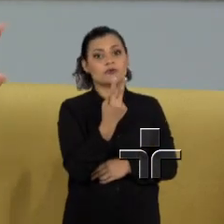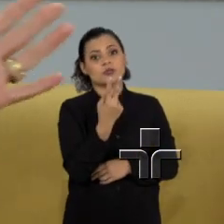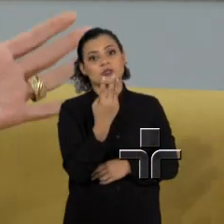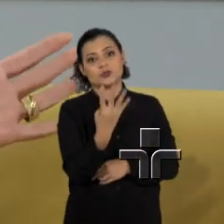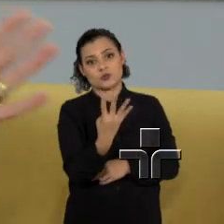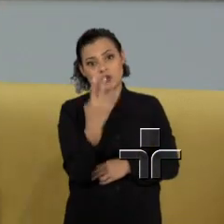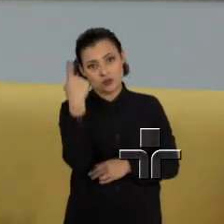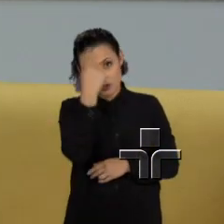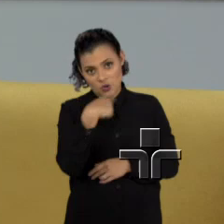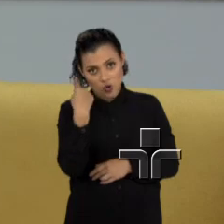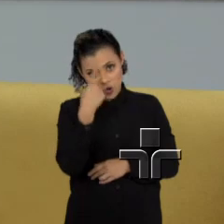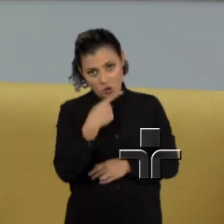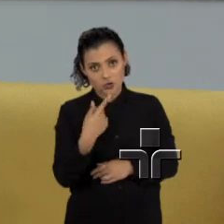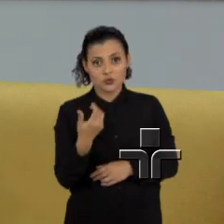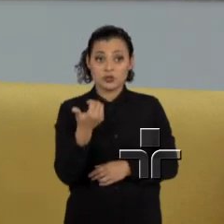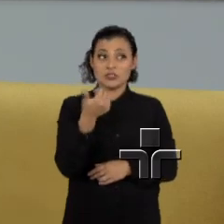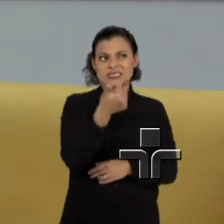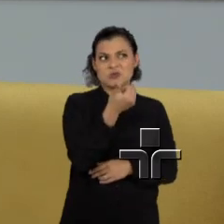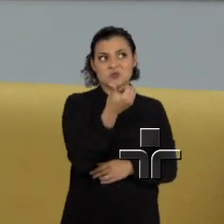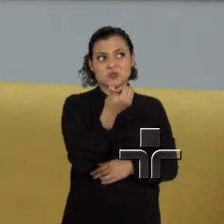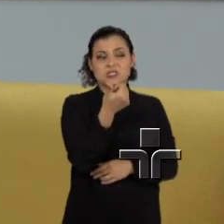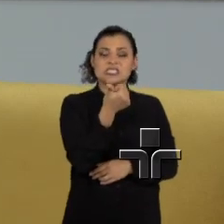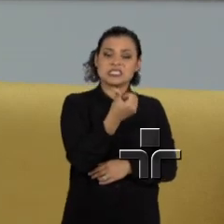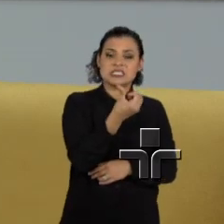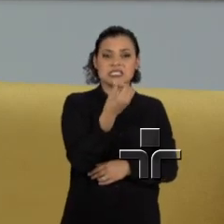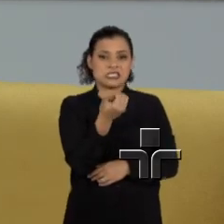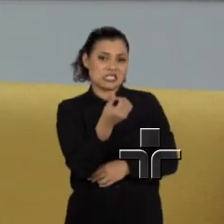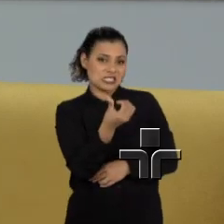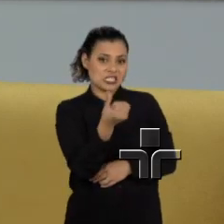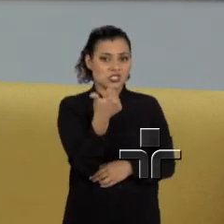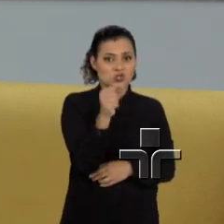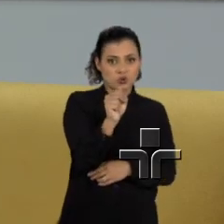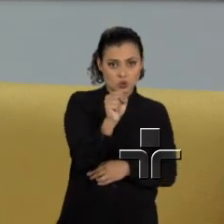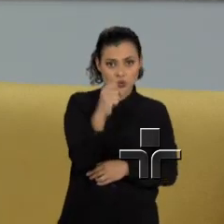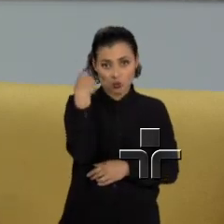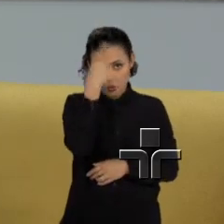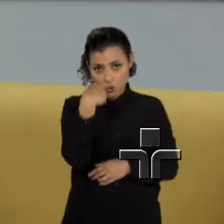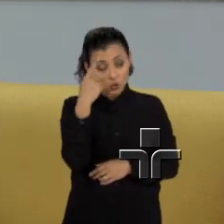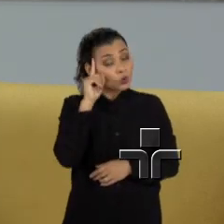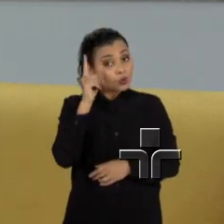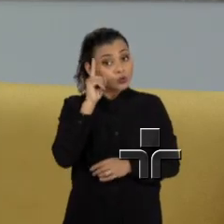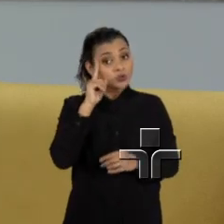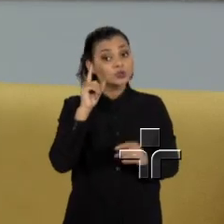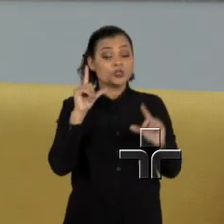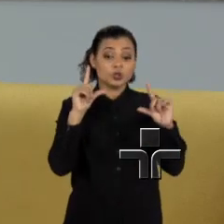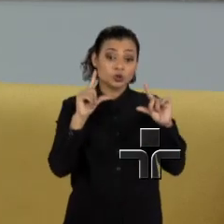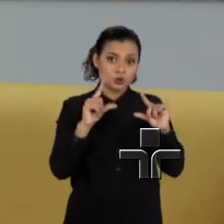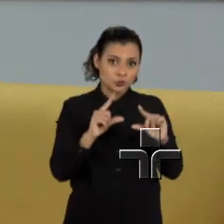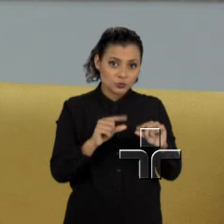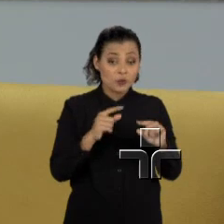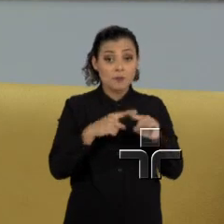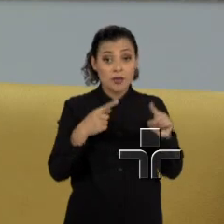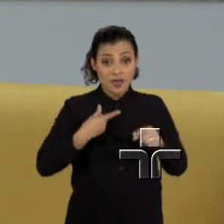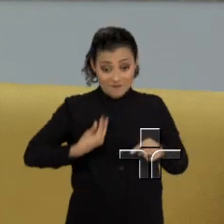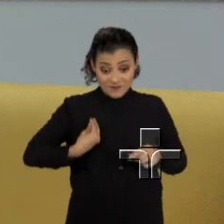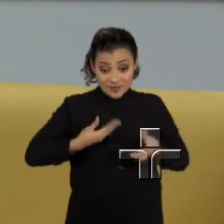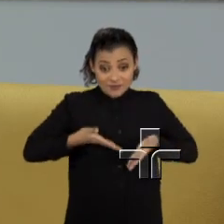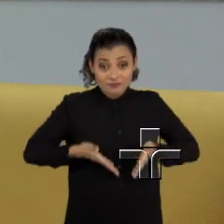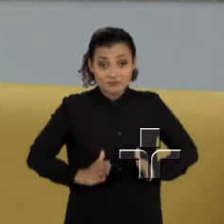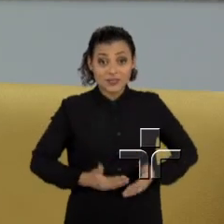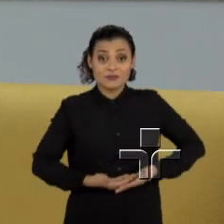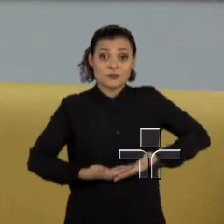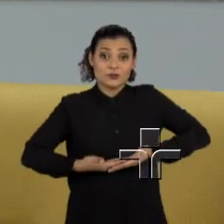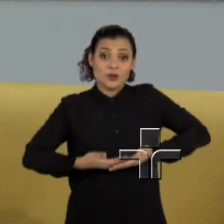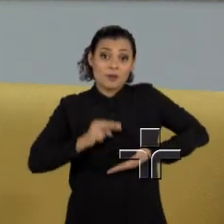por exemplo, dorme 16 a 18. Ao passar da vida, esse tempo de sono vai diminuindo. Mas né, no início da vida que a gente tem que preservar mais